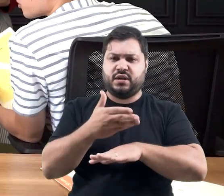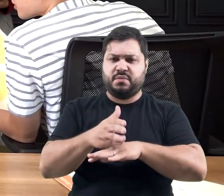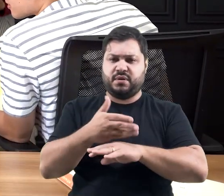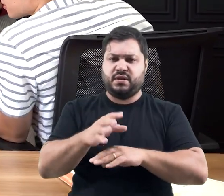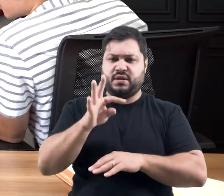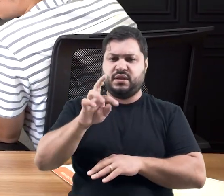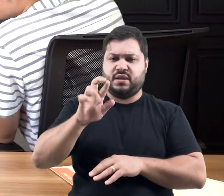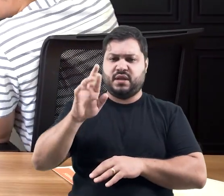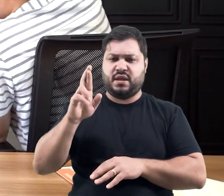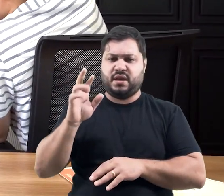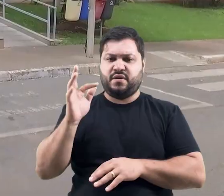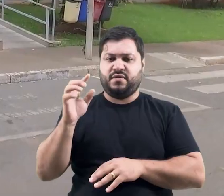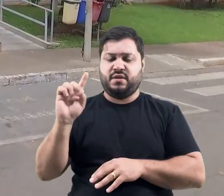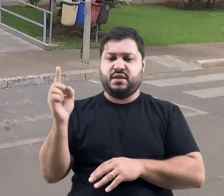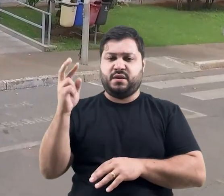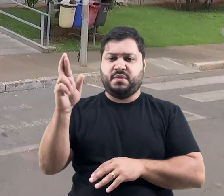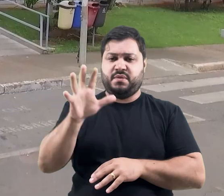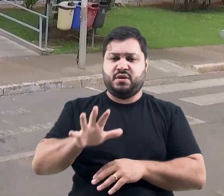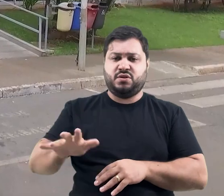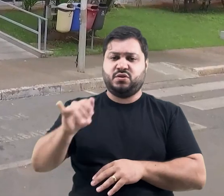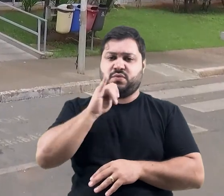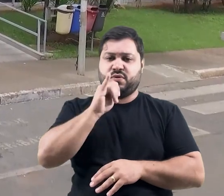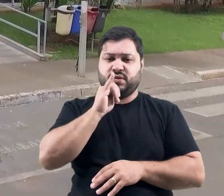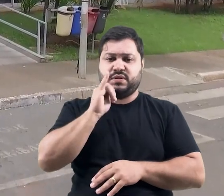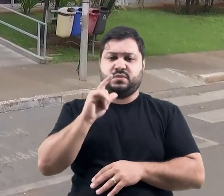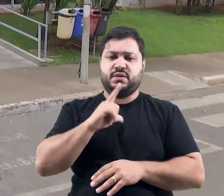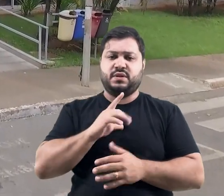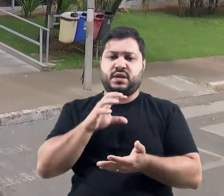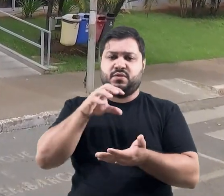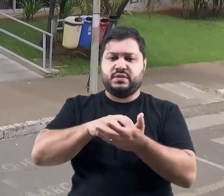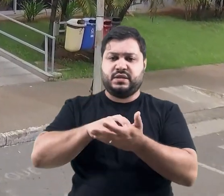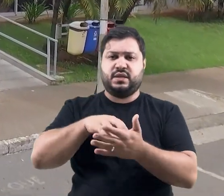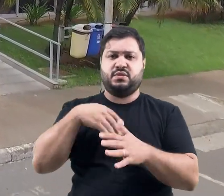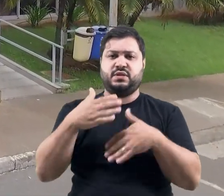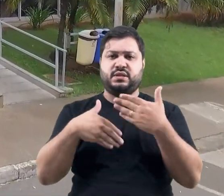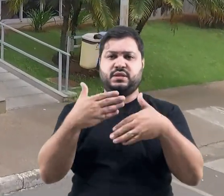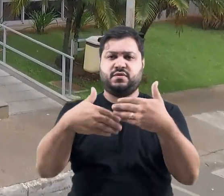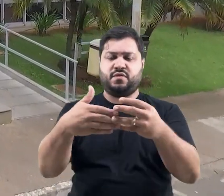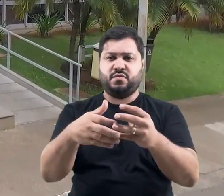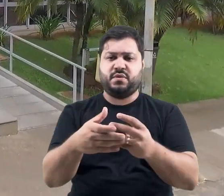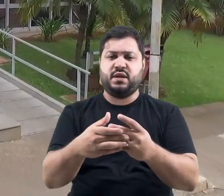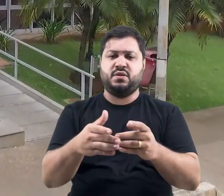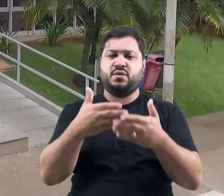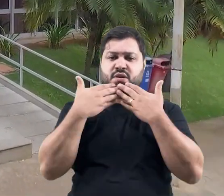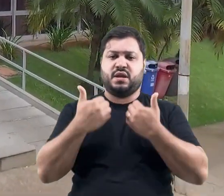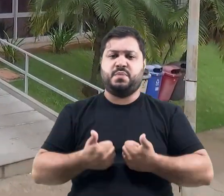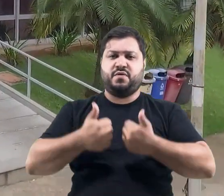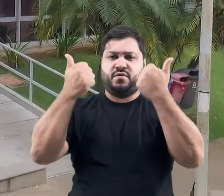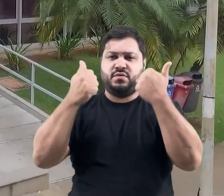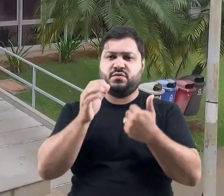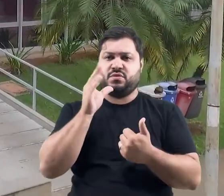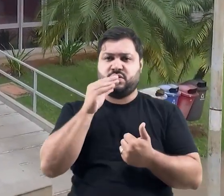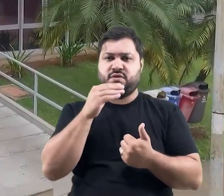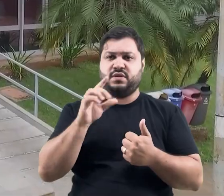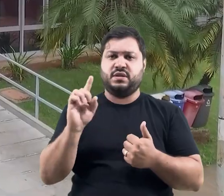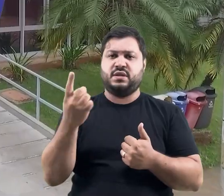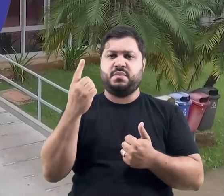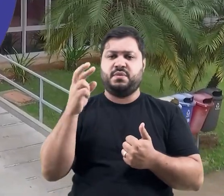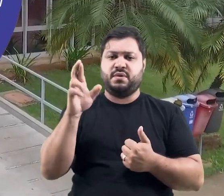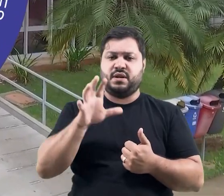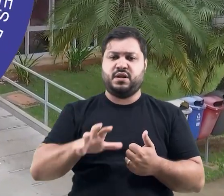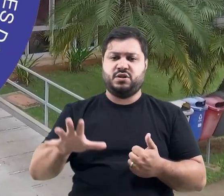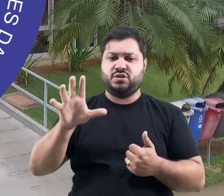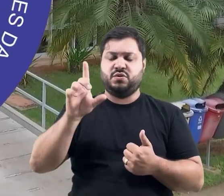as ações de treinamento. No TRF da Primeira Região, por exemplo, existe o Centro de Desenvolvimento e Aperfeiçoamento